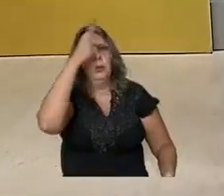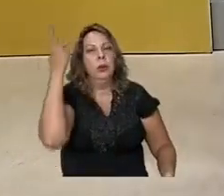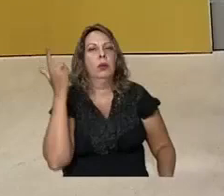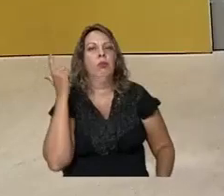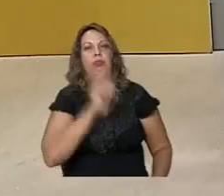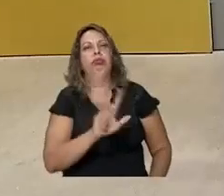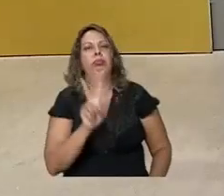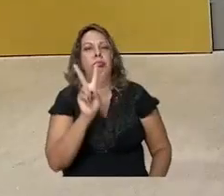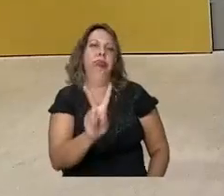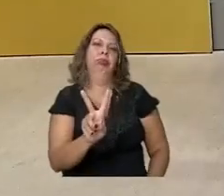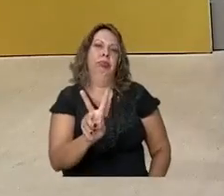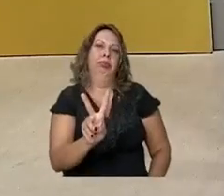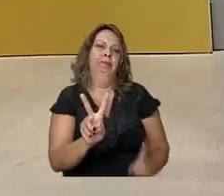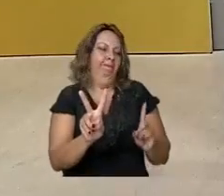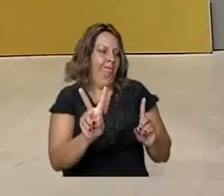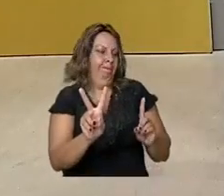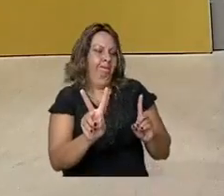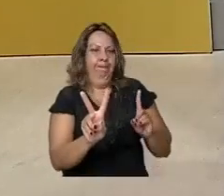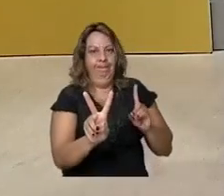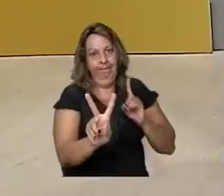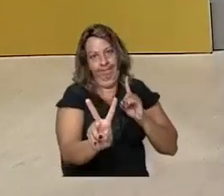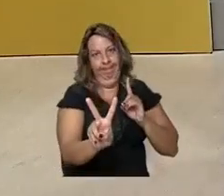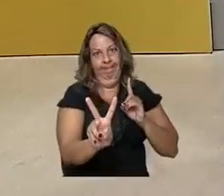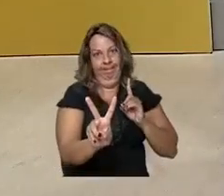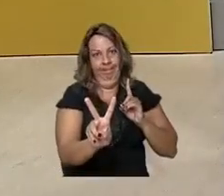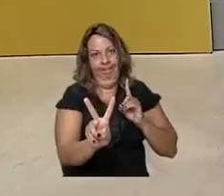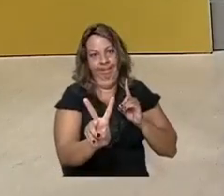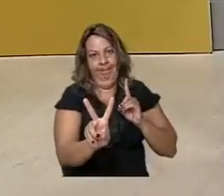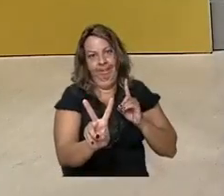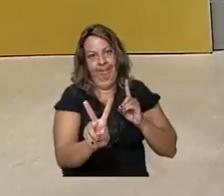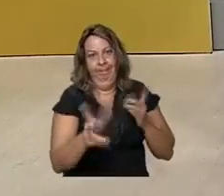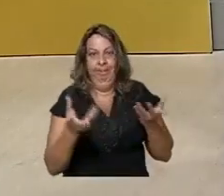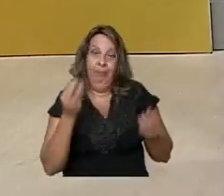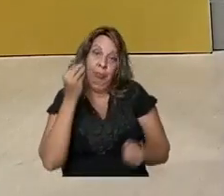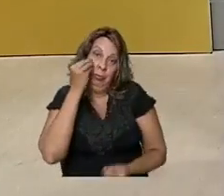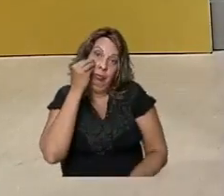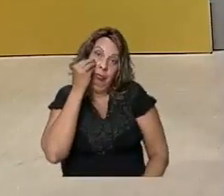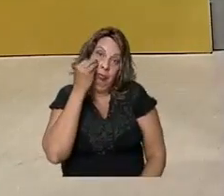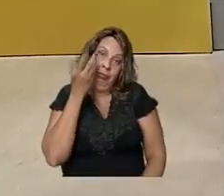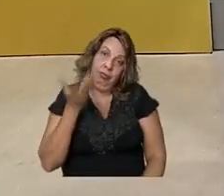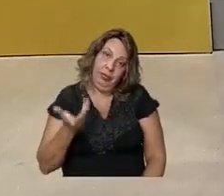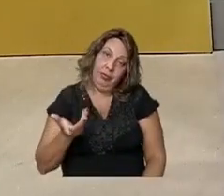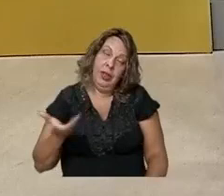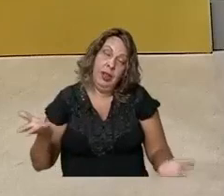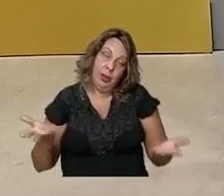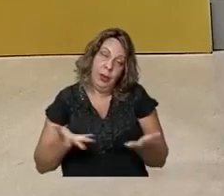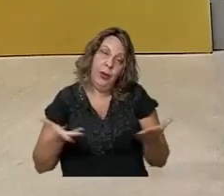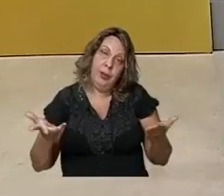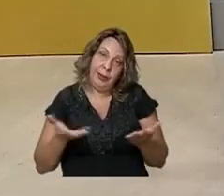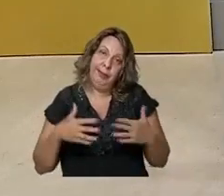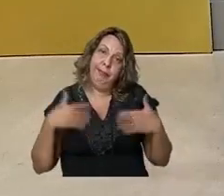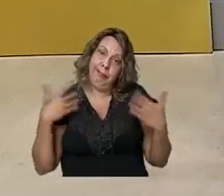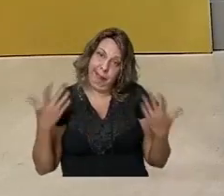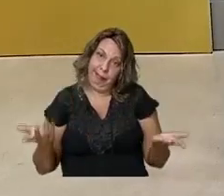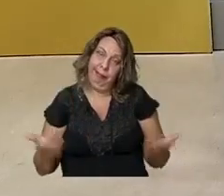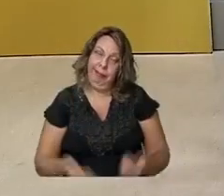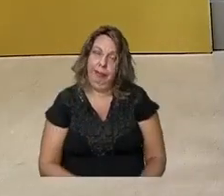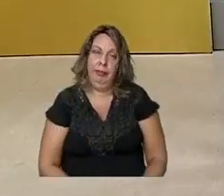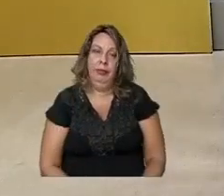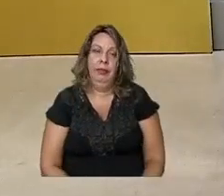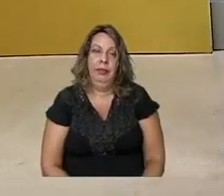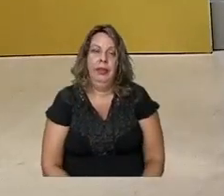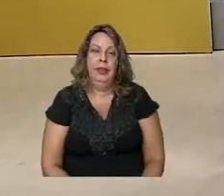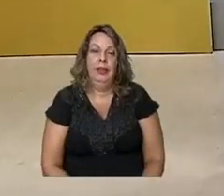ser ainda pode, hoje. Ainda tem muita calma, premiação. Ainda tem prêmio, viu? Pode ser que aquele que não levou dos 50, gente, pode entrar agora na próxima premiação, né?